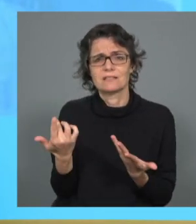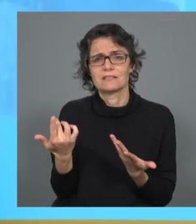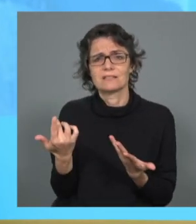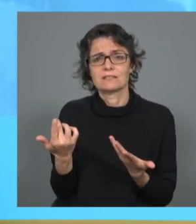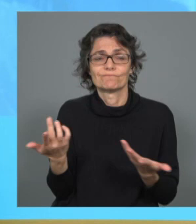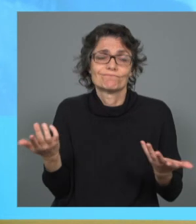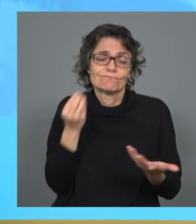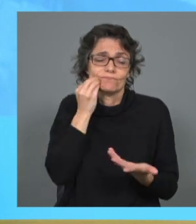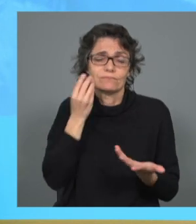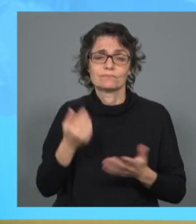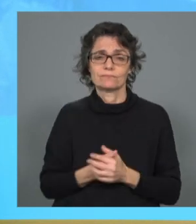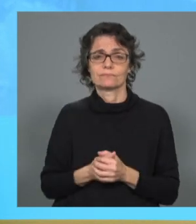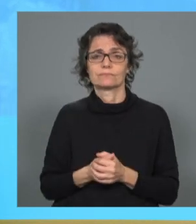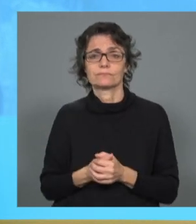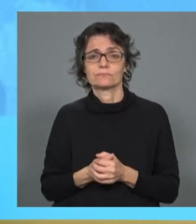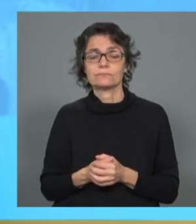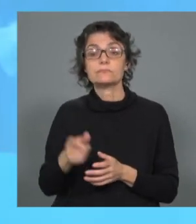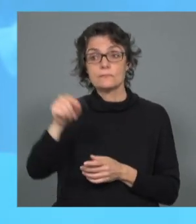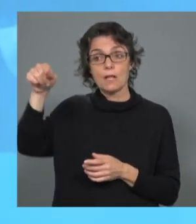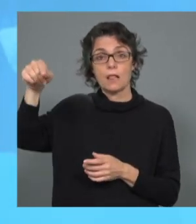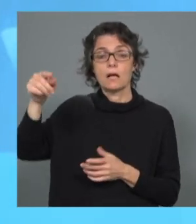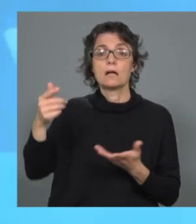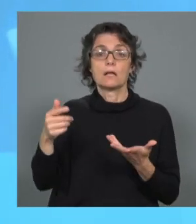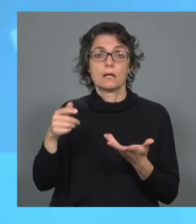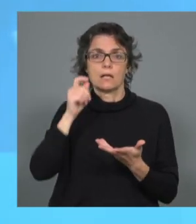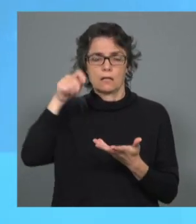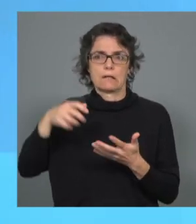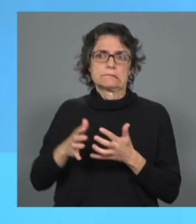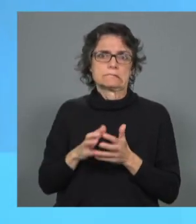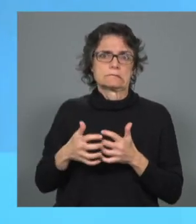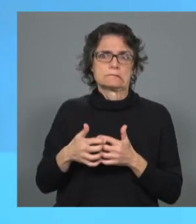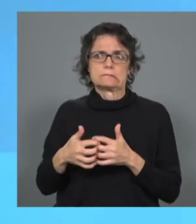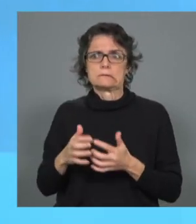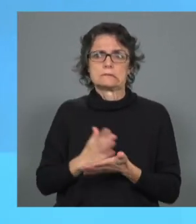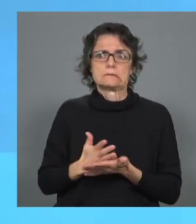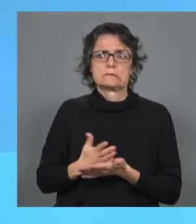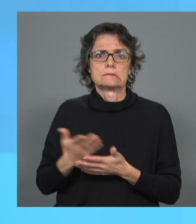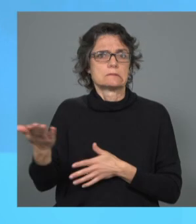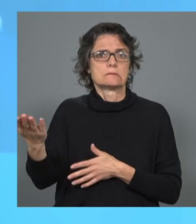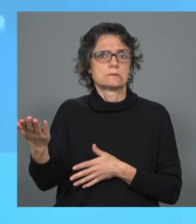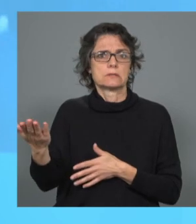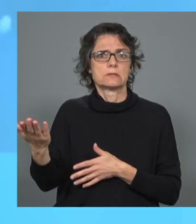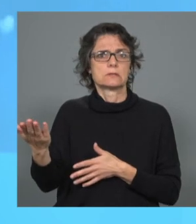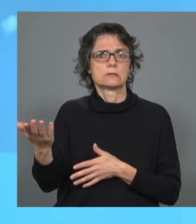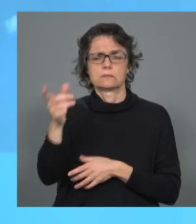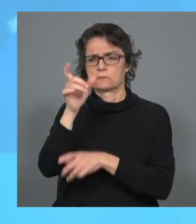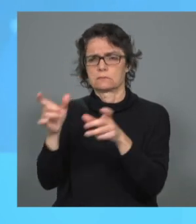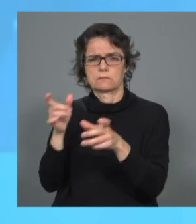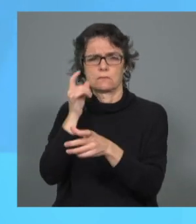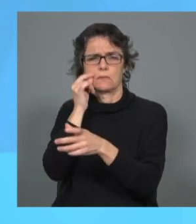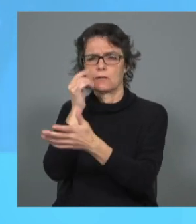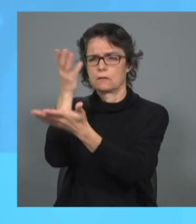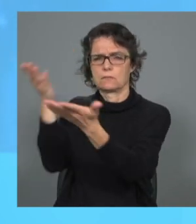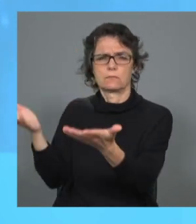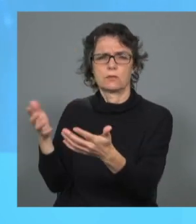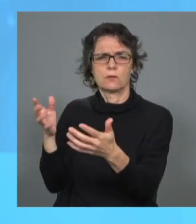é assim. E lá, sobretudo, a incerteza há de ser bem maior, não é? Para muitos desses homens que estão no